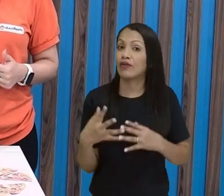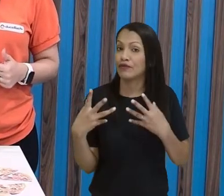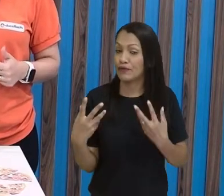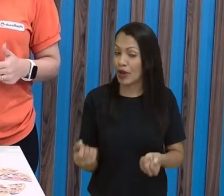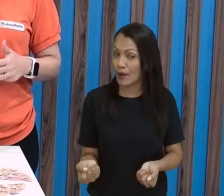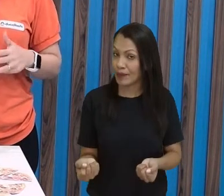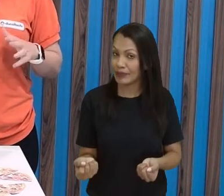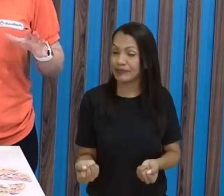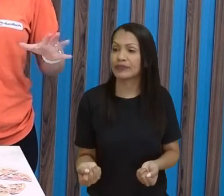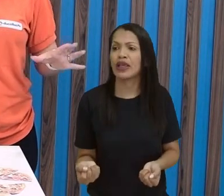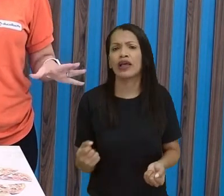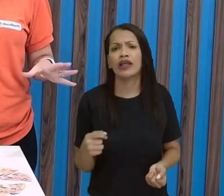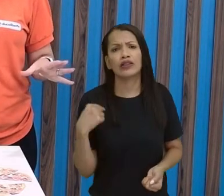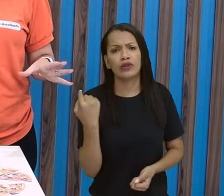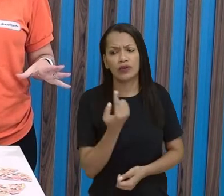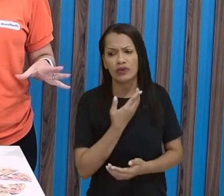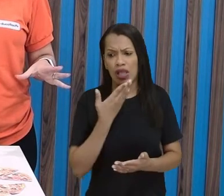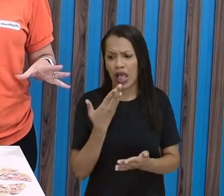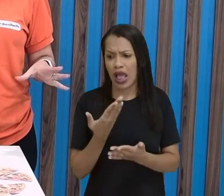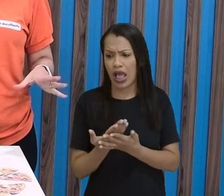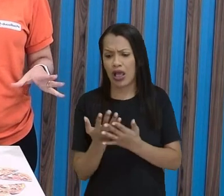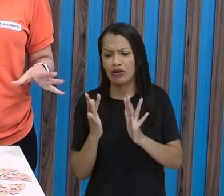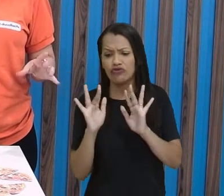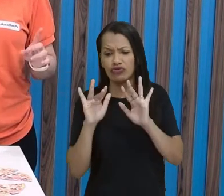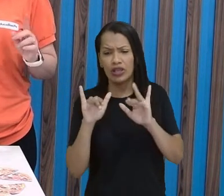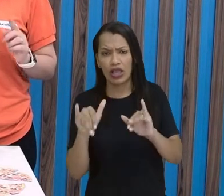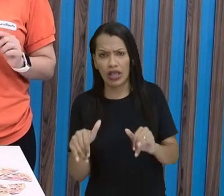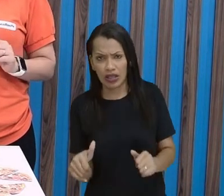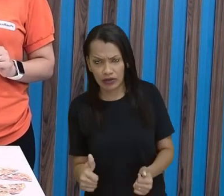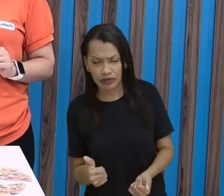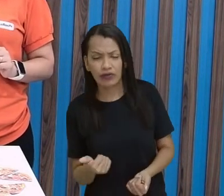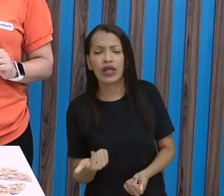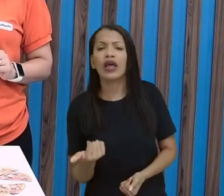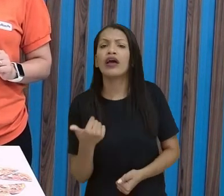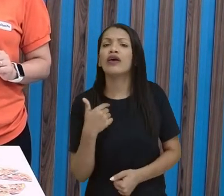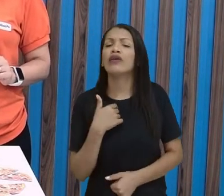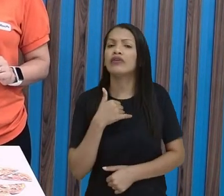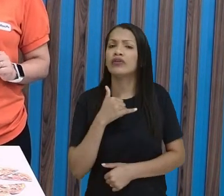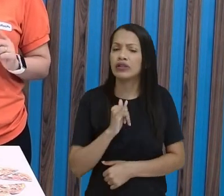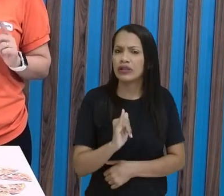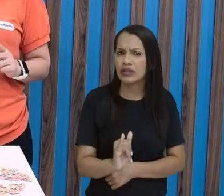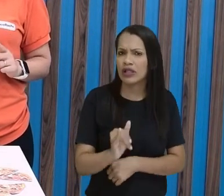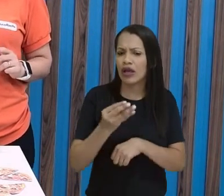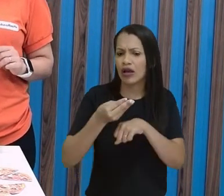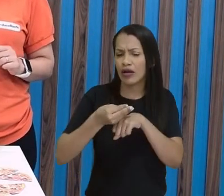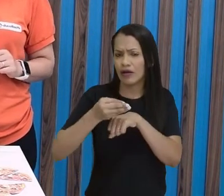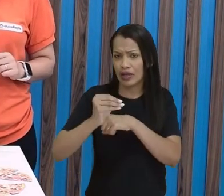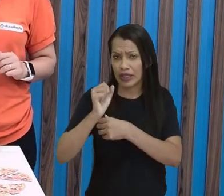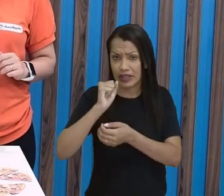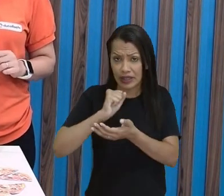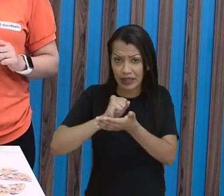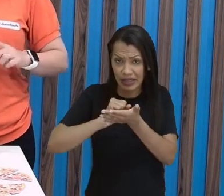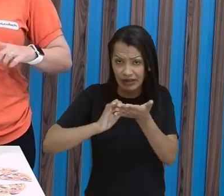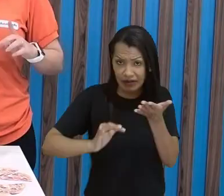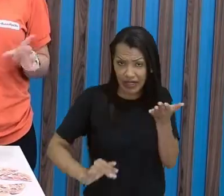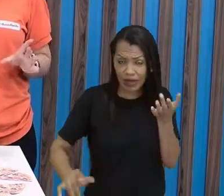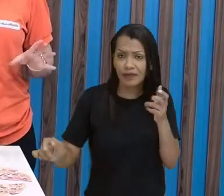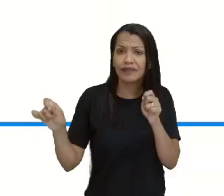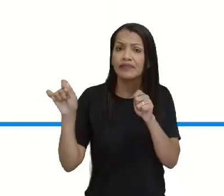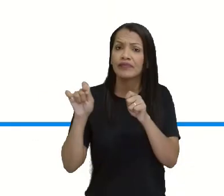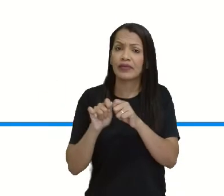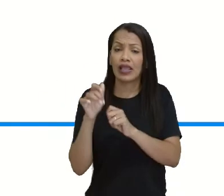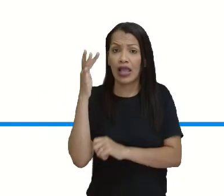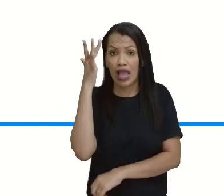lá. Nossa aula está chegando ao fim e eu vou deixar aqui uma atividade para vocês. Amanhã eu